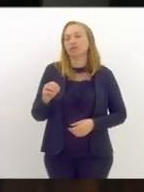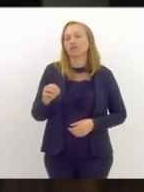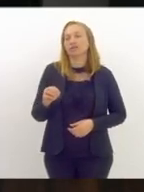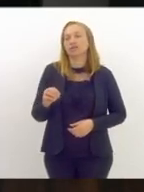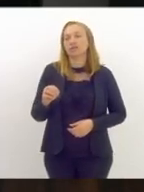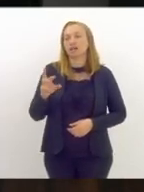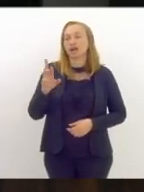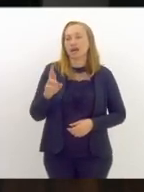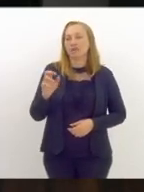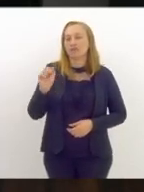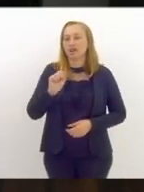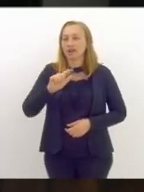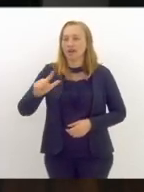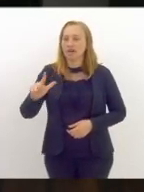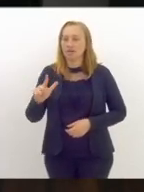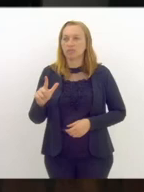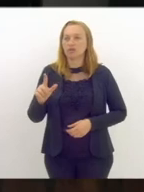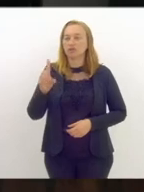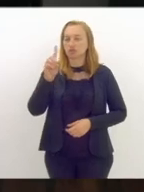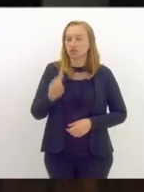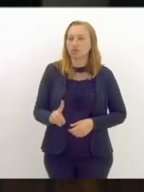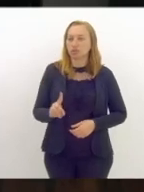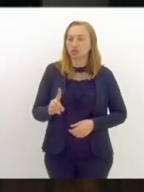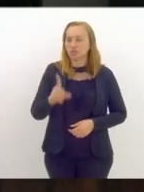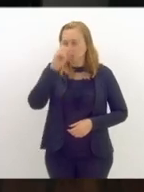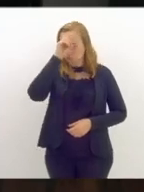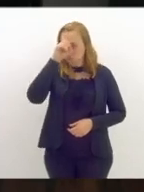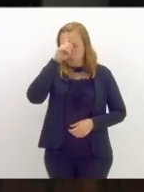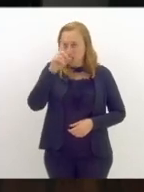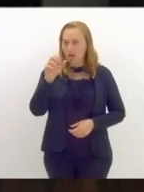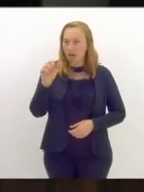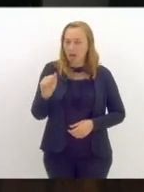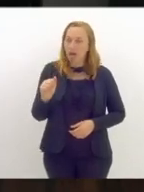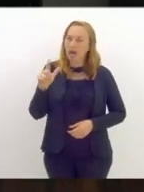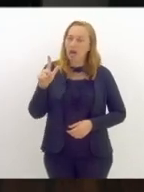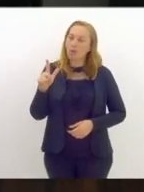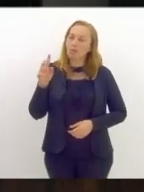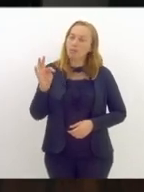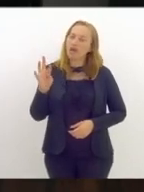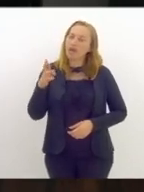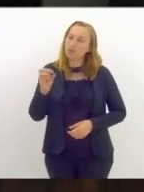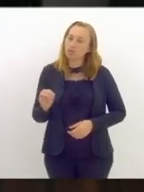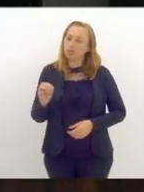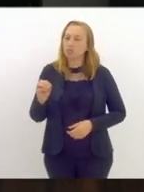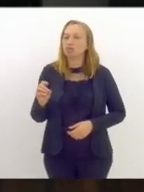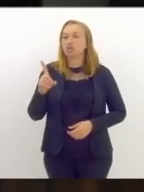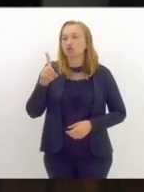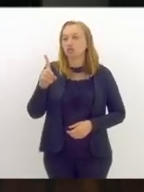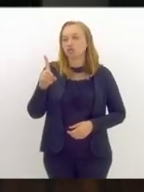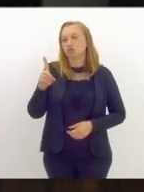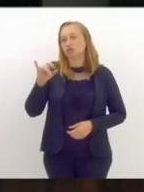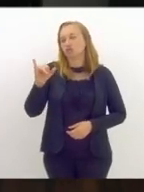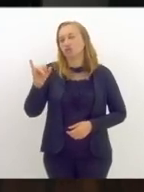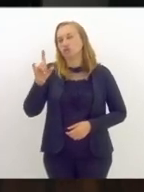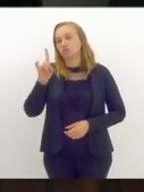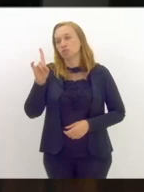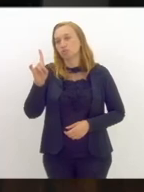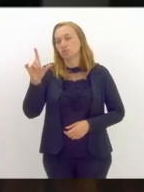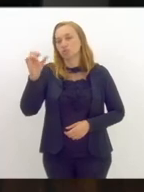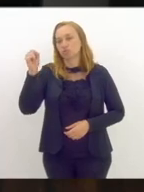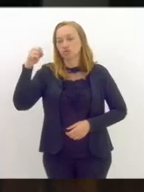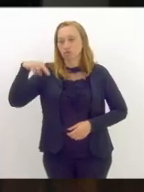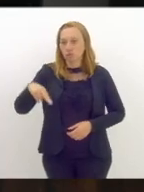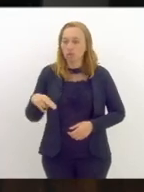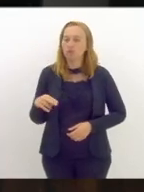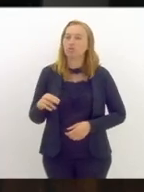Rafael, diretor do Hospital Alberto Torres, Dilson Pereira, diretor do Hospital Azevedo